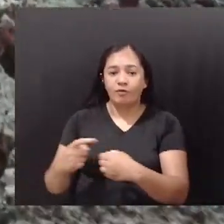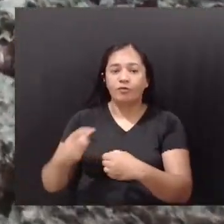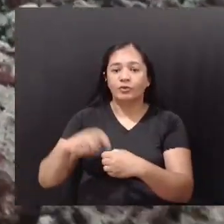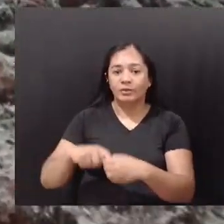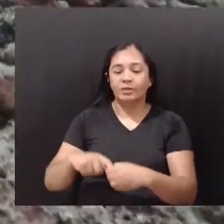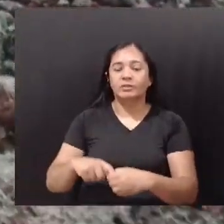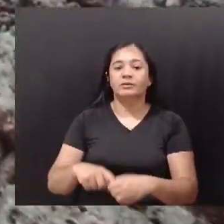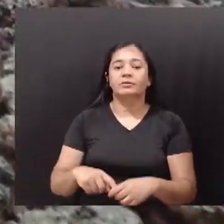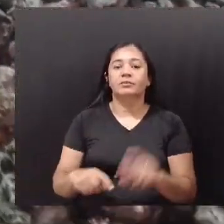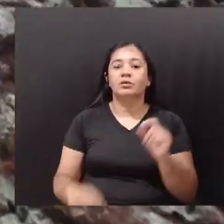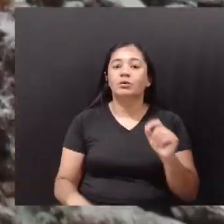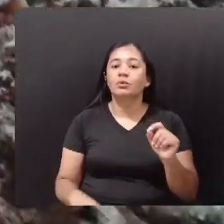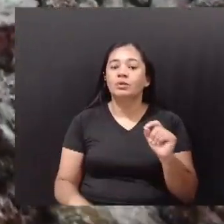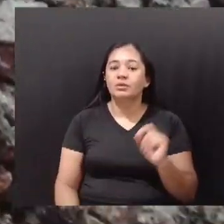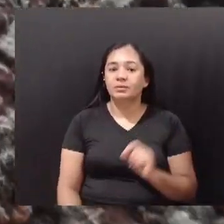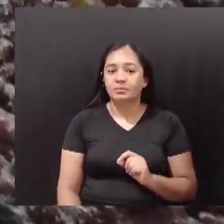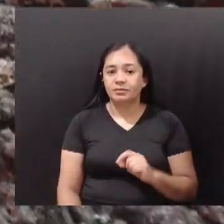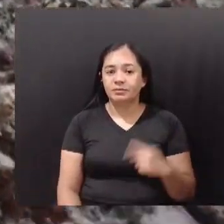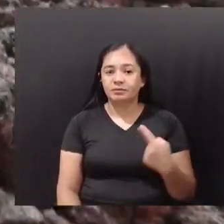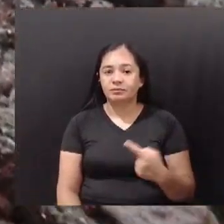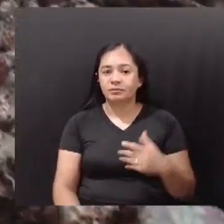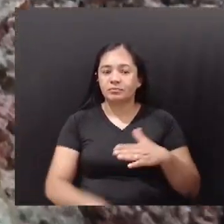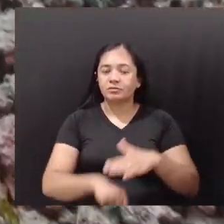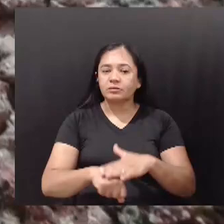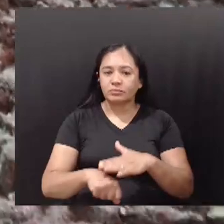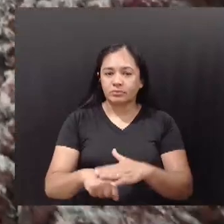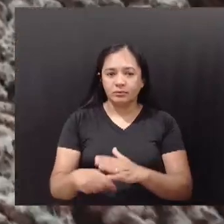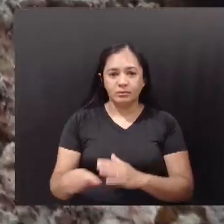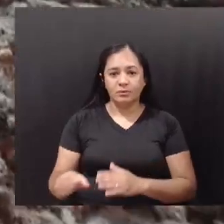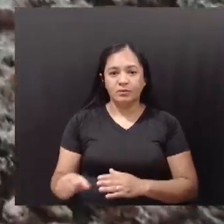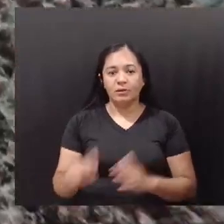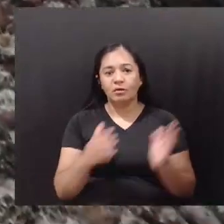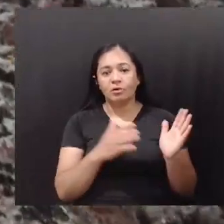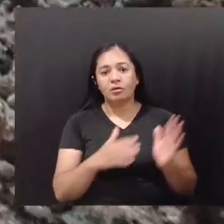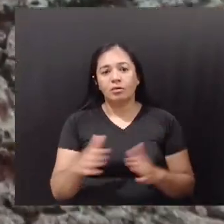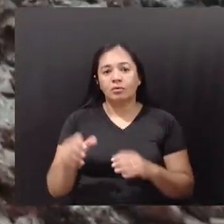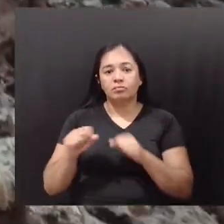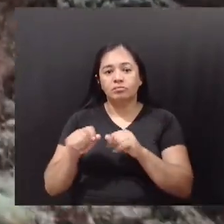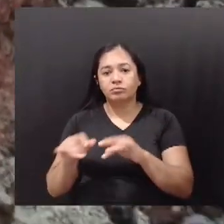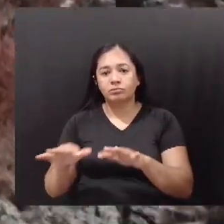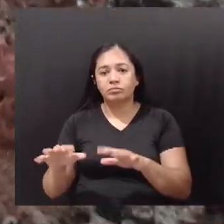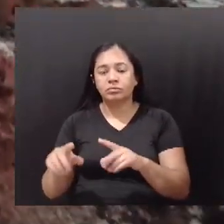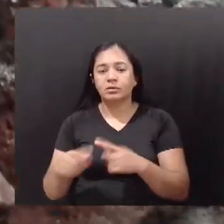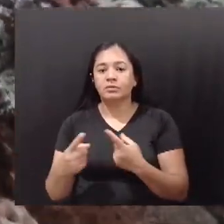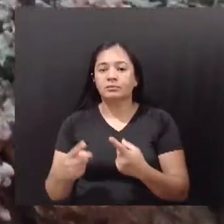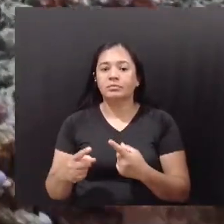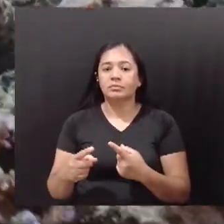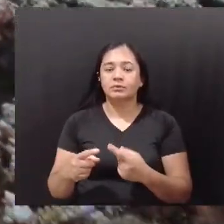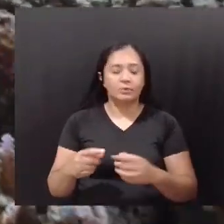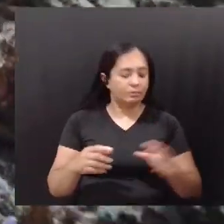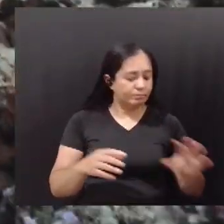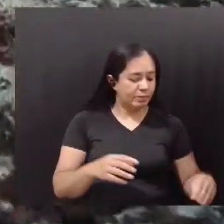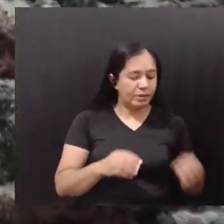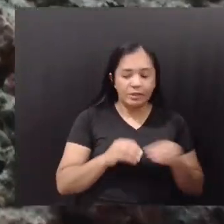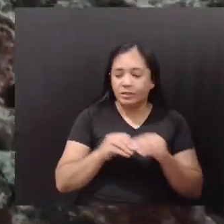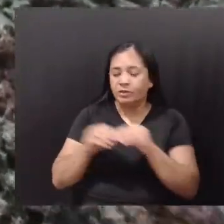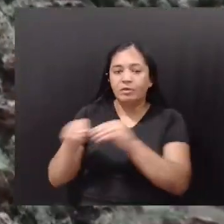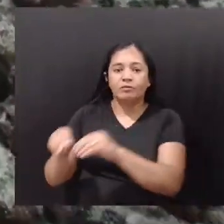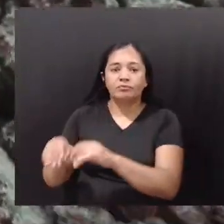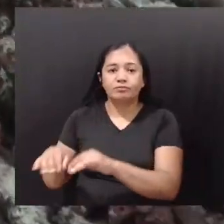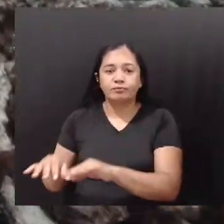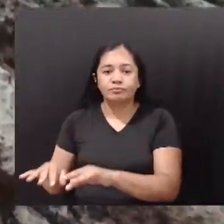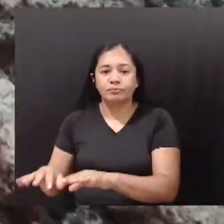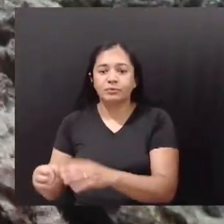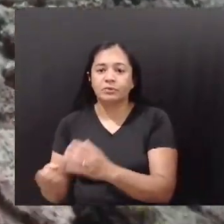é? A gente faz uma reprodução, pega uma larvinha para ele começar a crescer. Muitos aquários no mundo